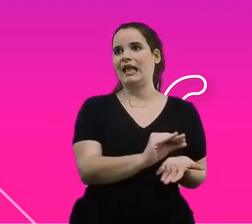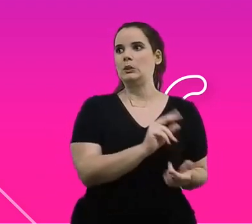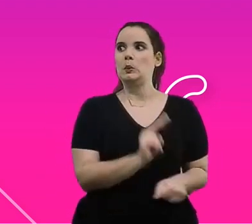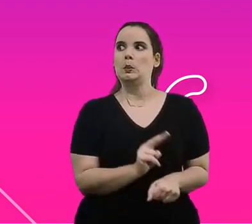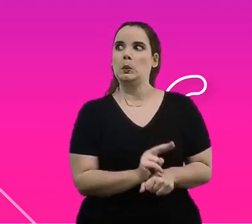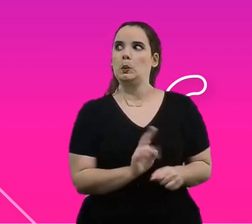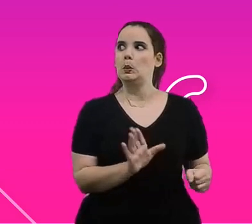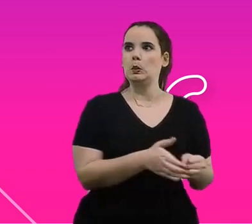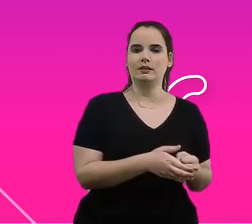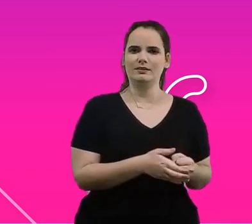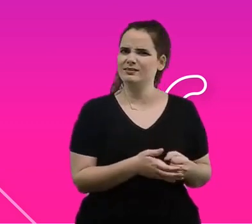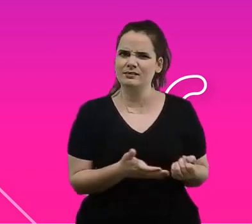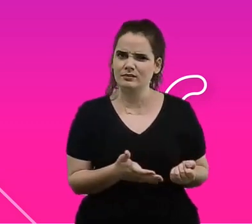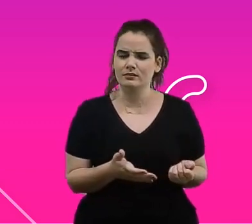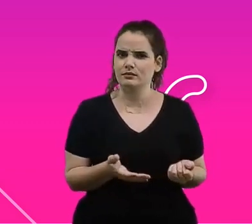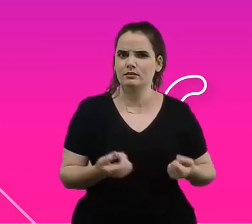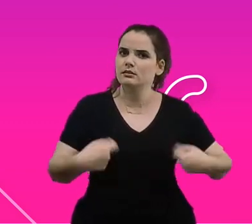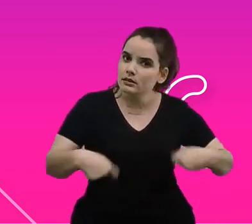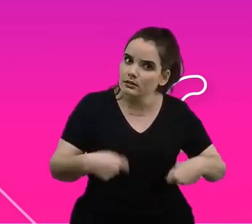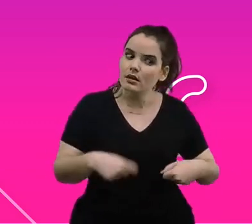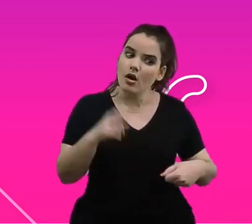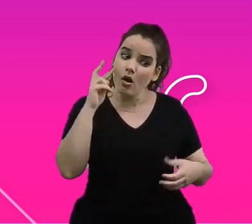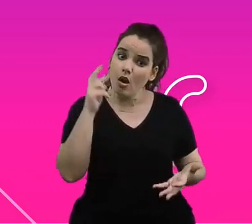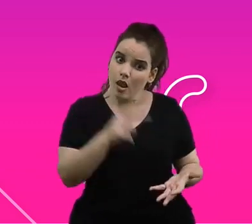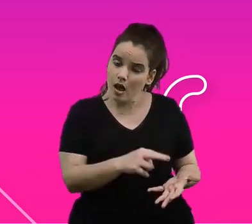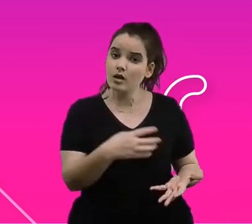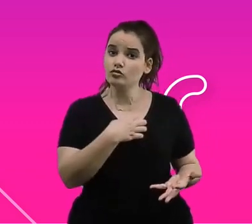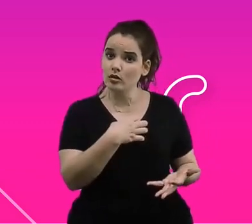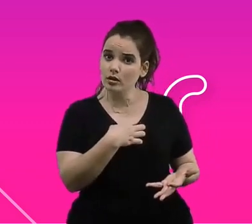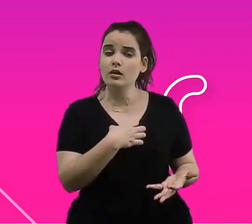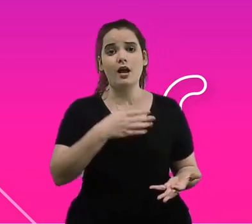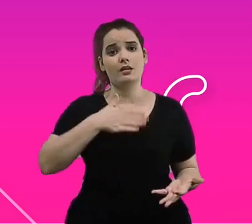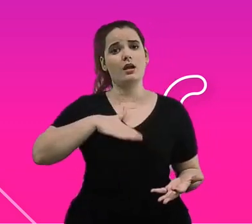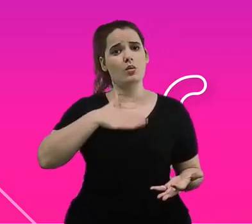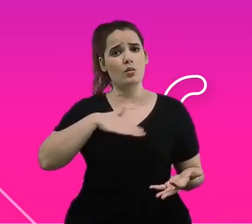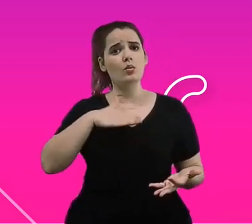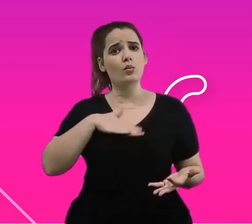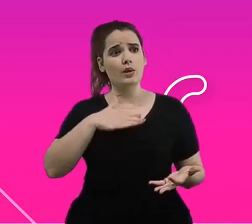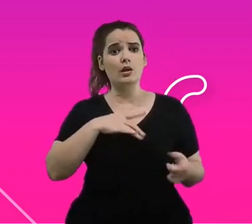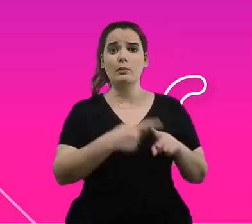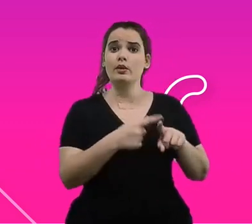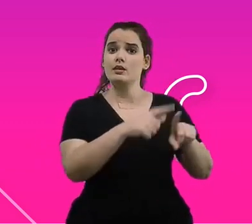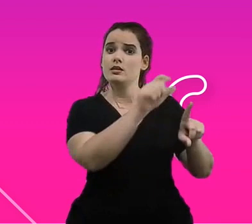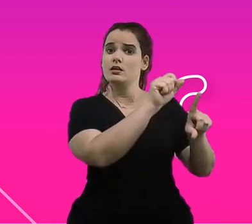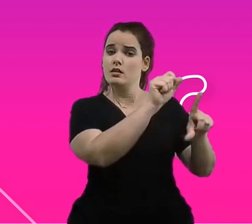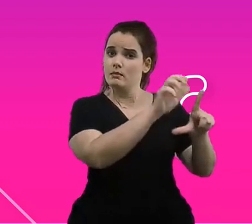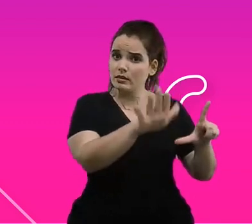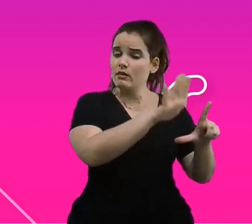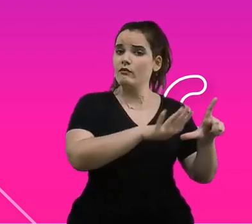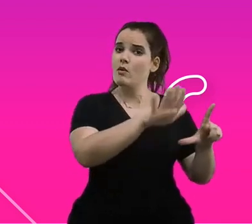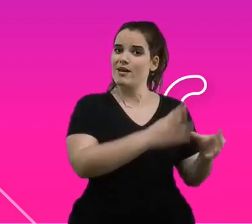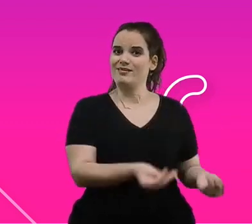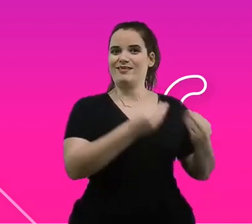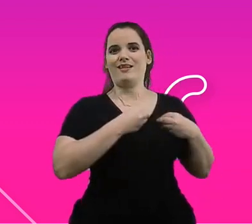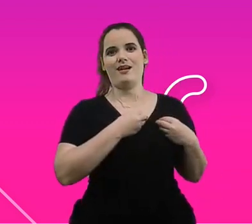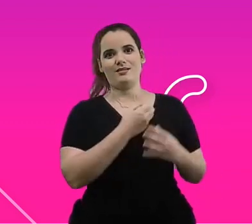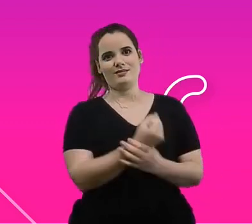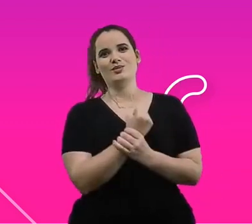Do ponto de vista da SES, a gente precisou se reorganizar completamente. Nossas equipes